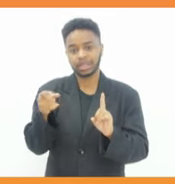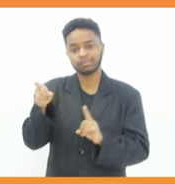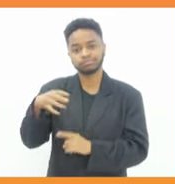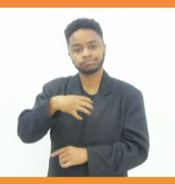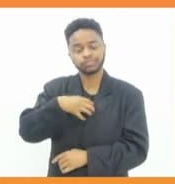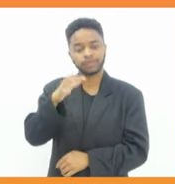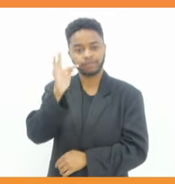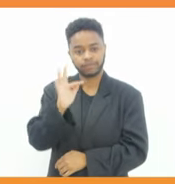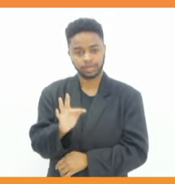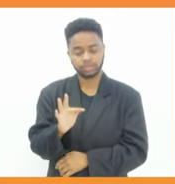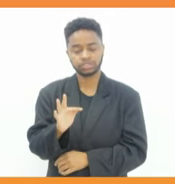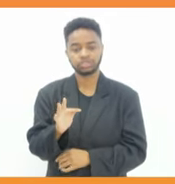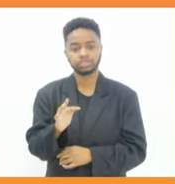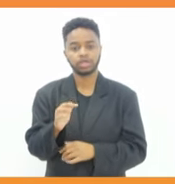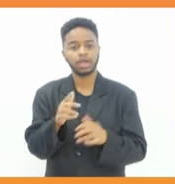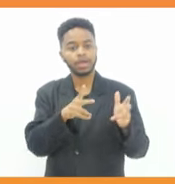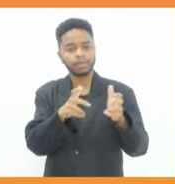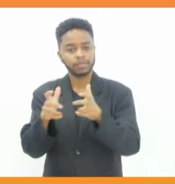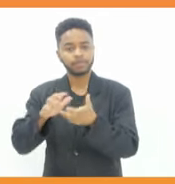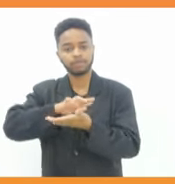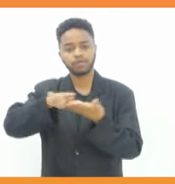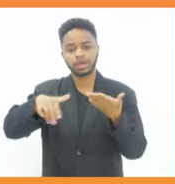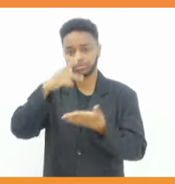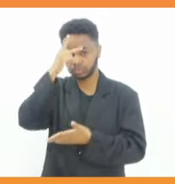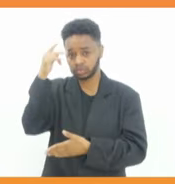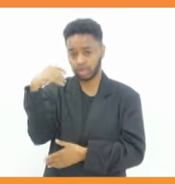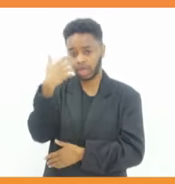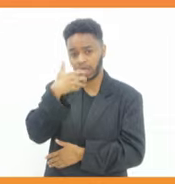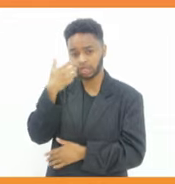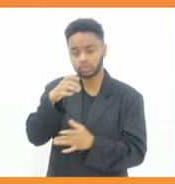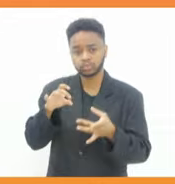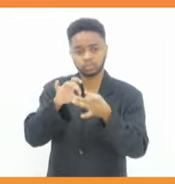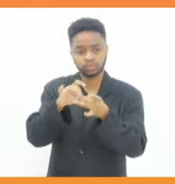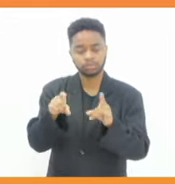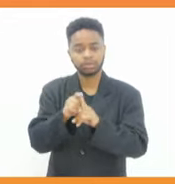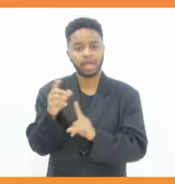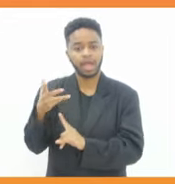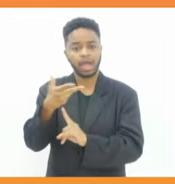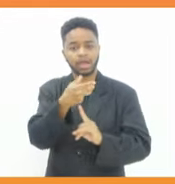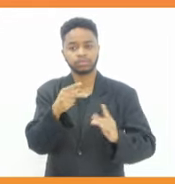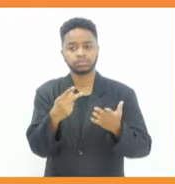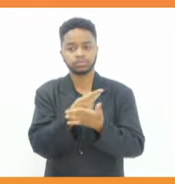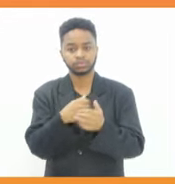muito feliz de ver tantos cantores líricos, tanta arte acontecendo junto.